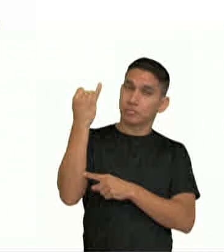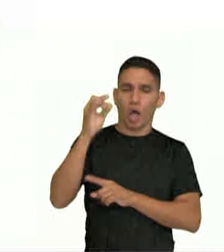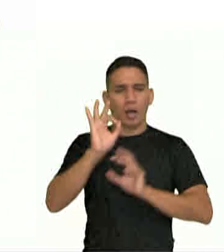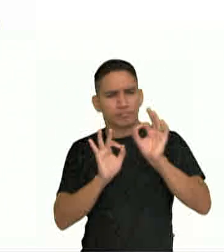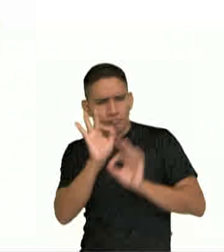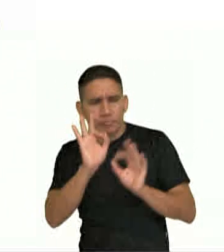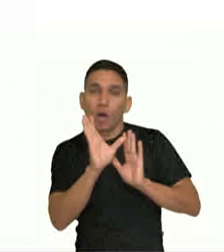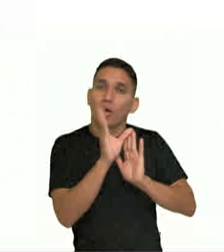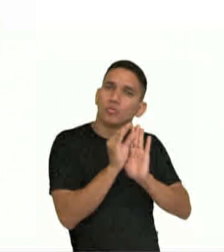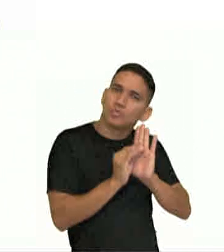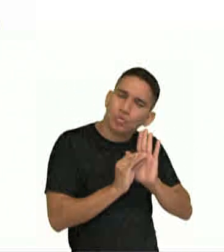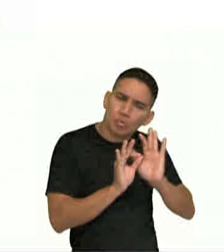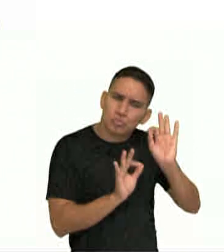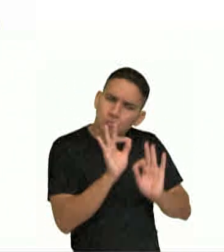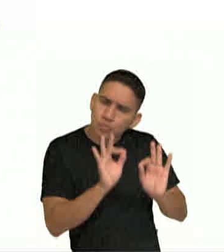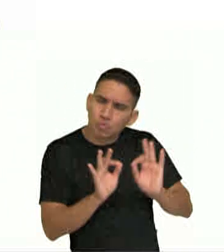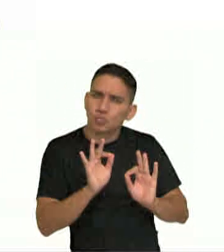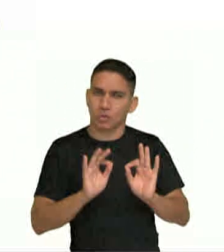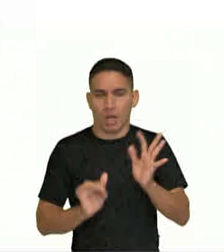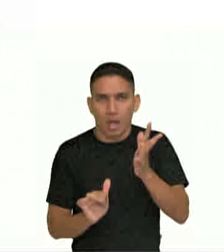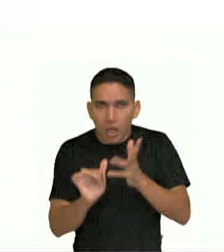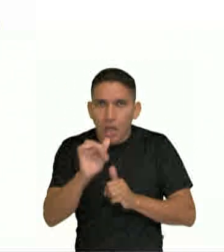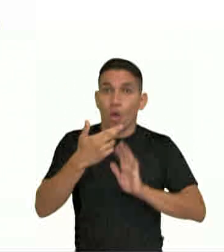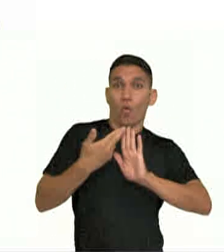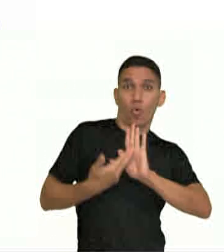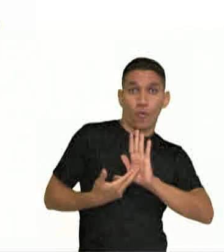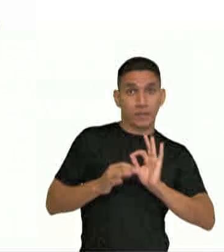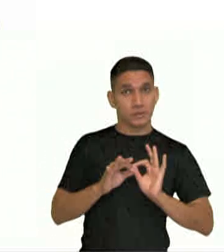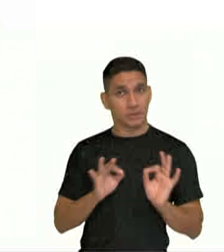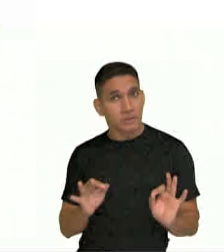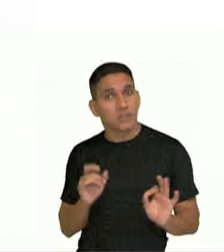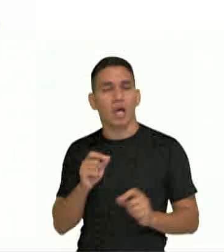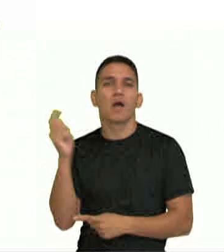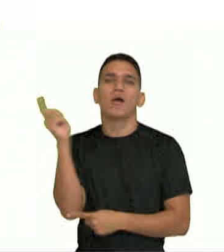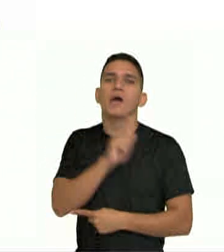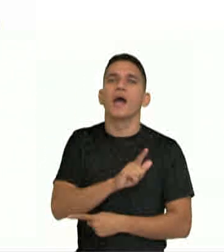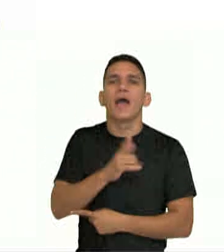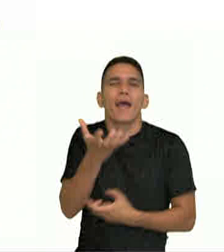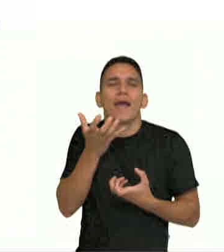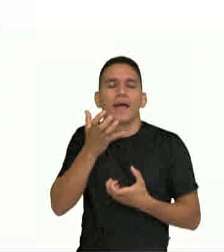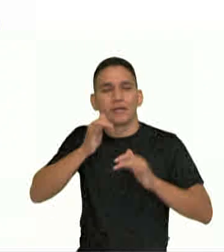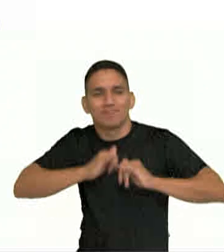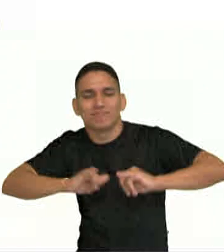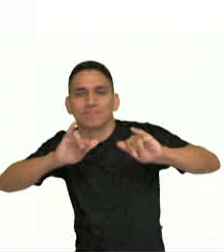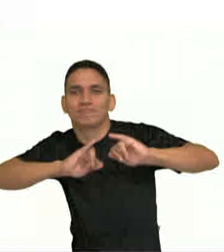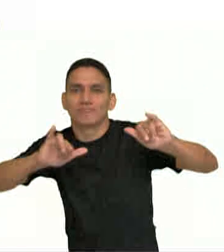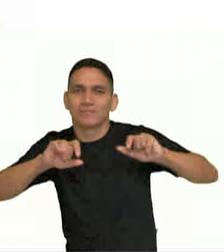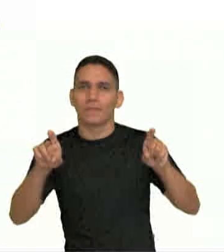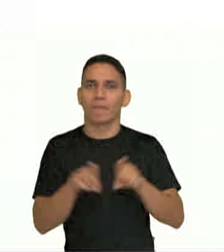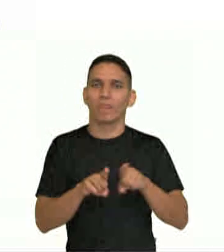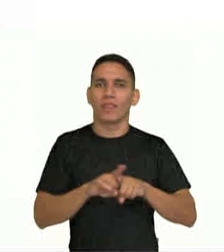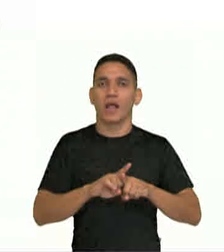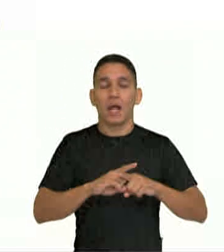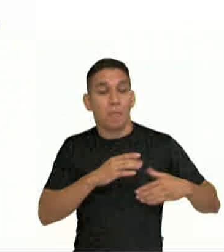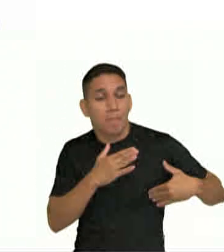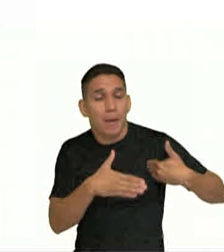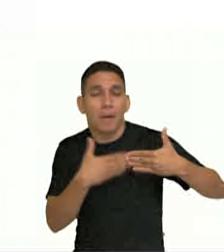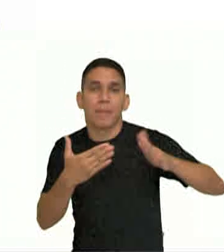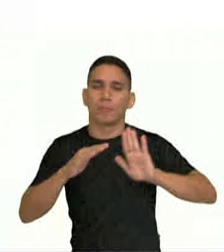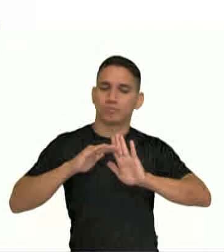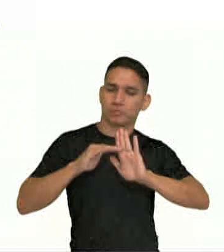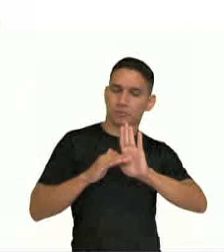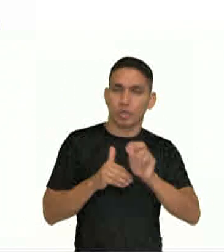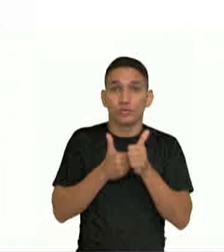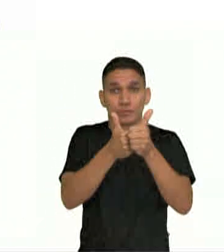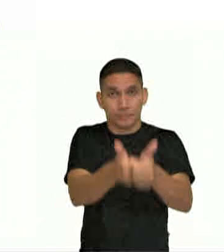planejar o conteúdo. Elabore um roteiro simples de que você pretende falar, com a sequência dos tópicos que